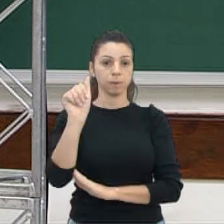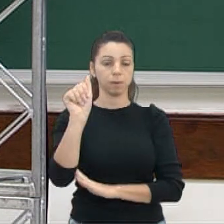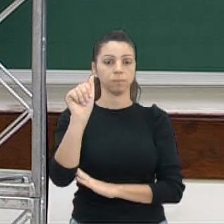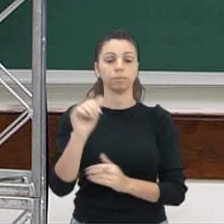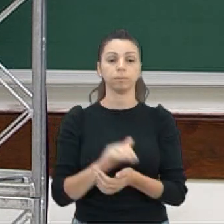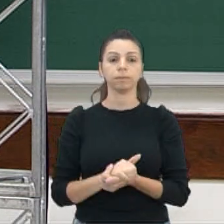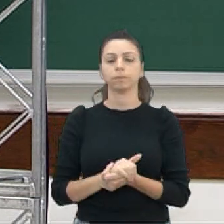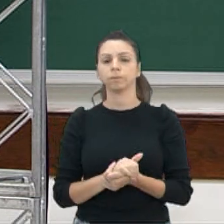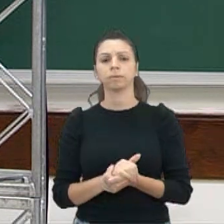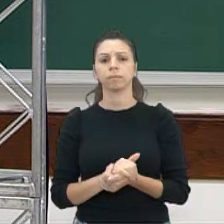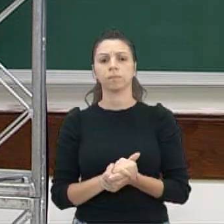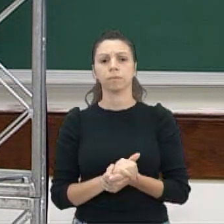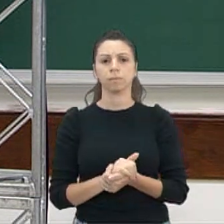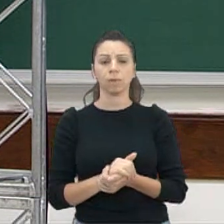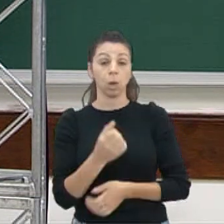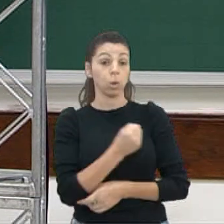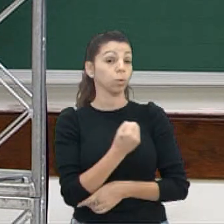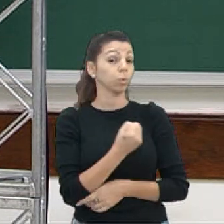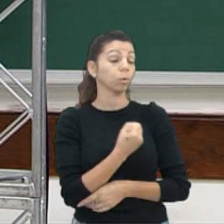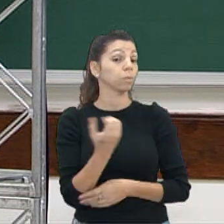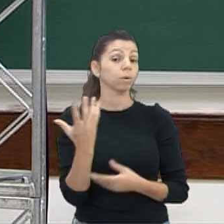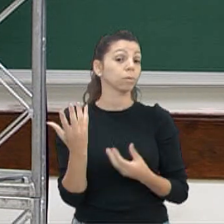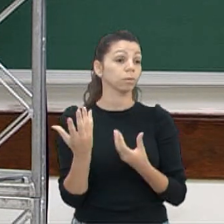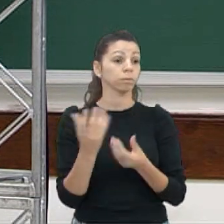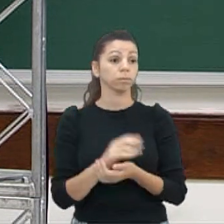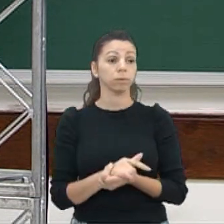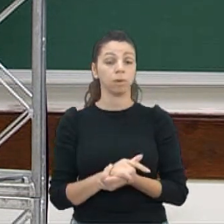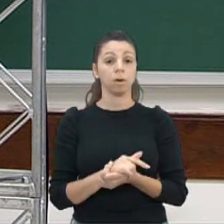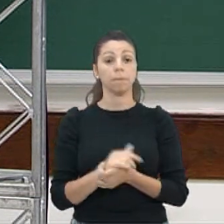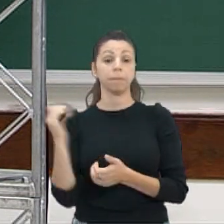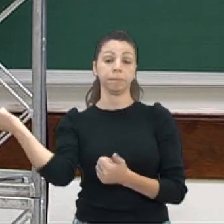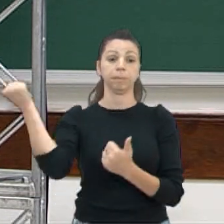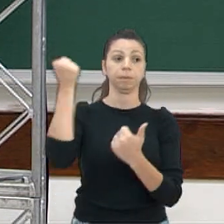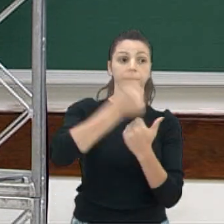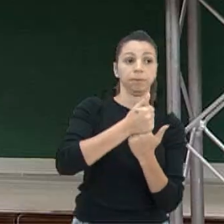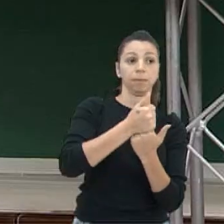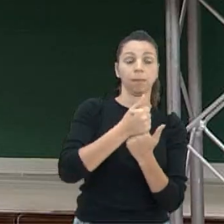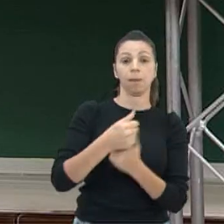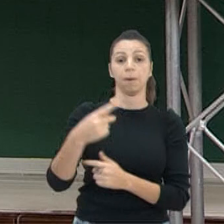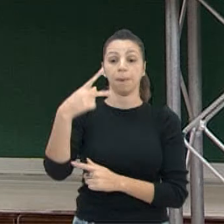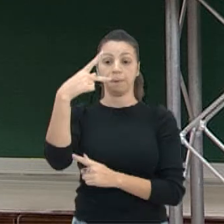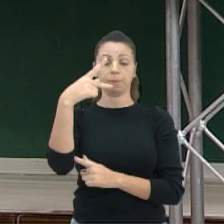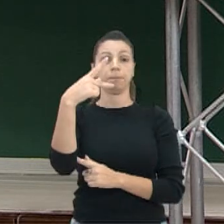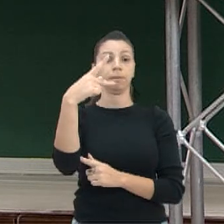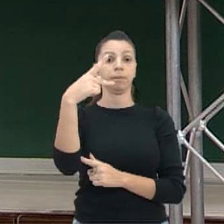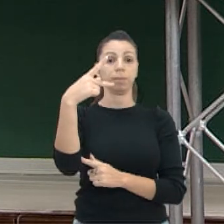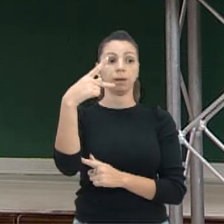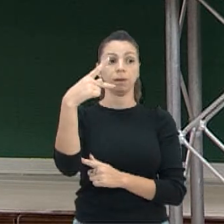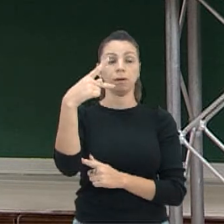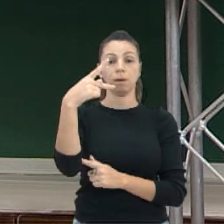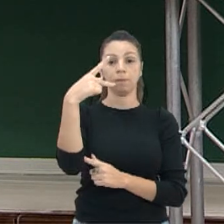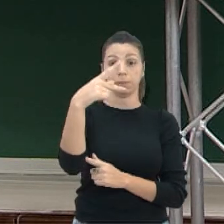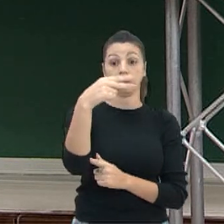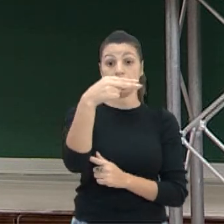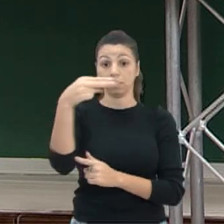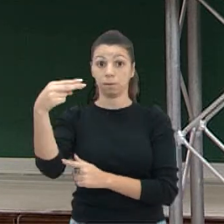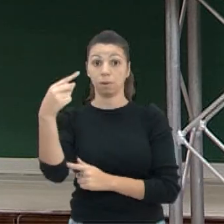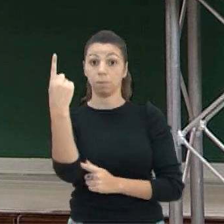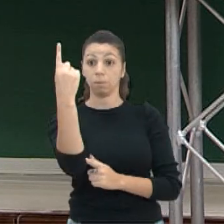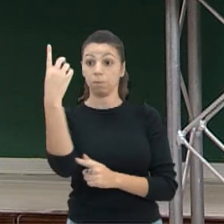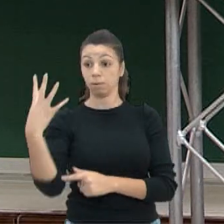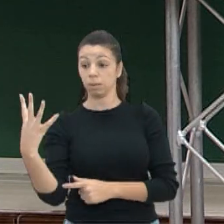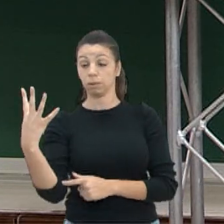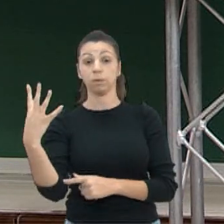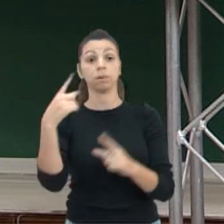ser o valor numérico? Eu vou substituir aqui onde eu tenho P que é igual a 14. 14 que